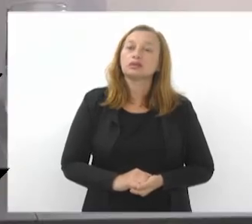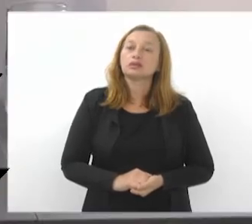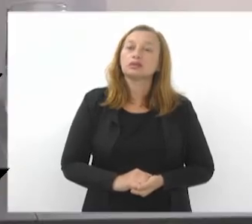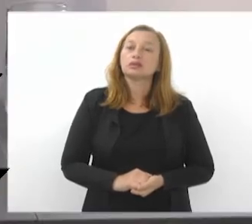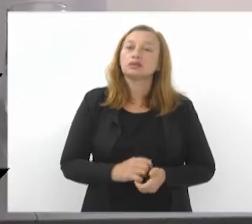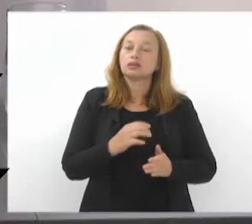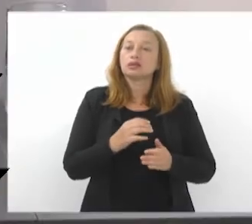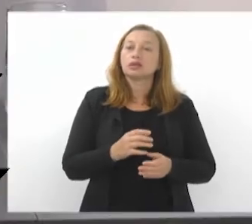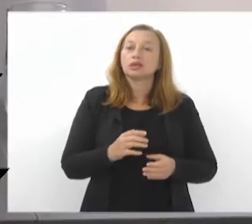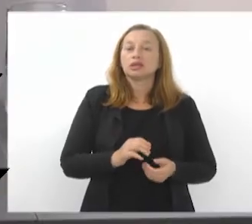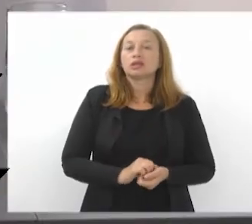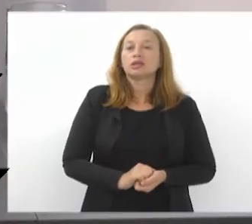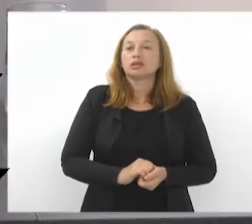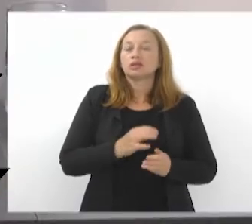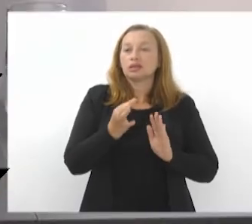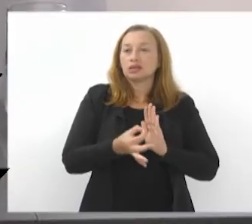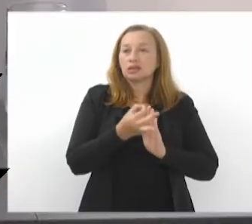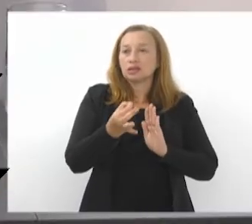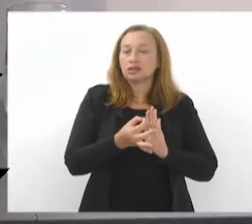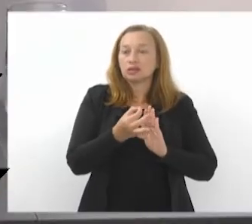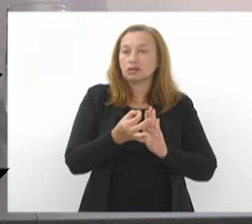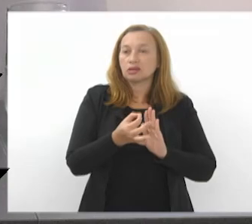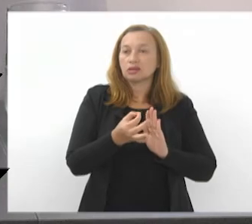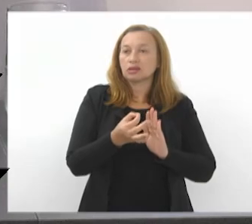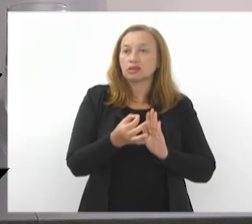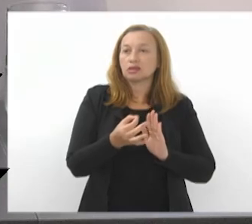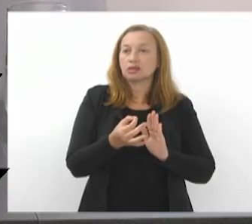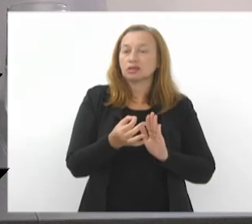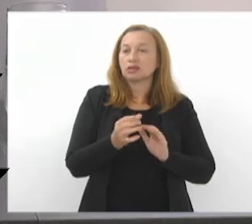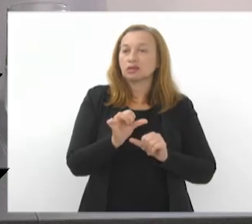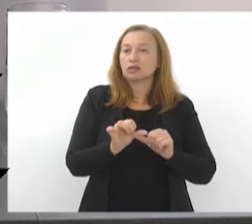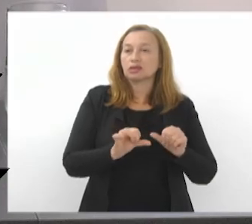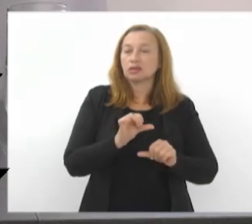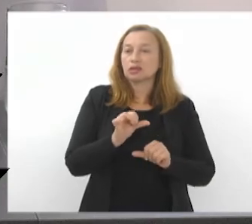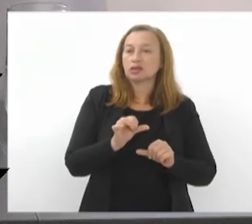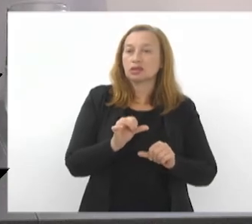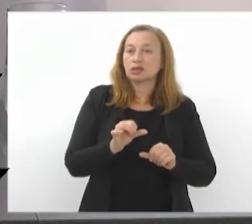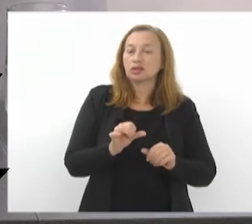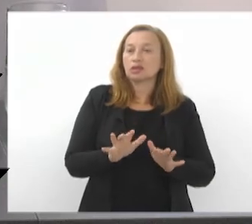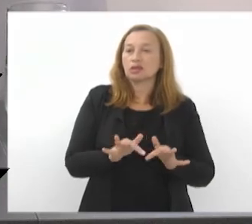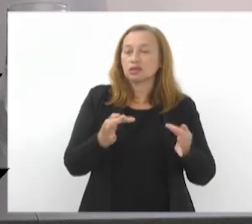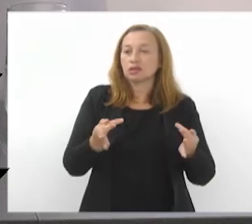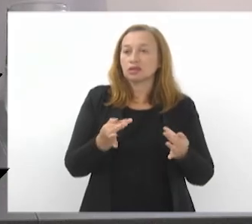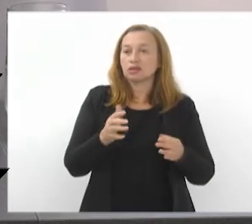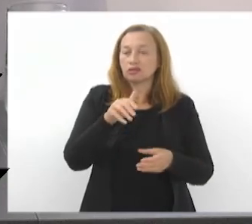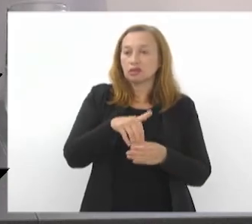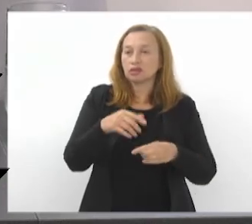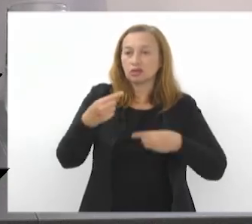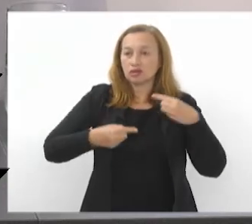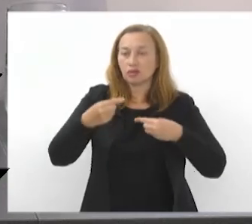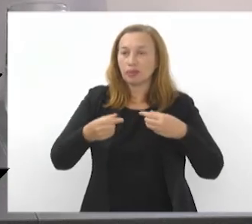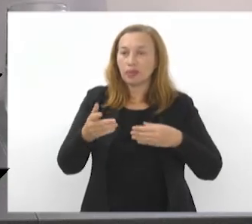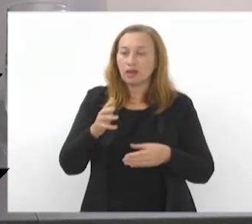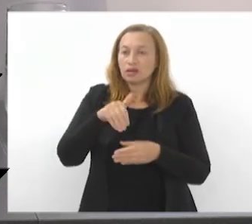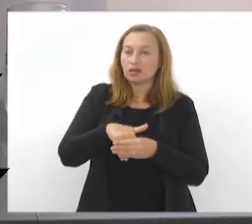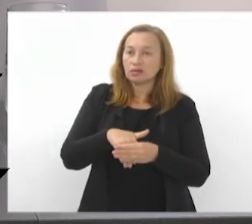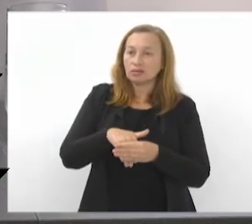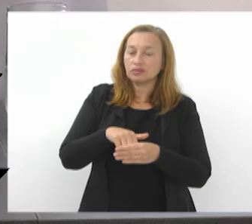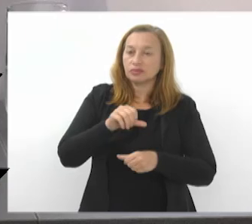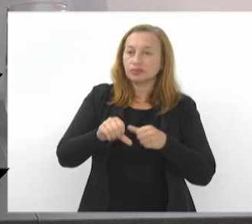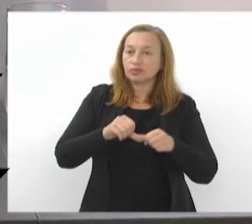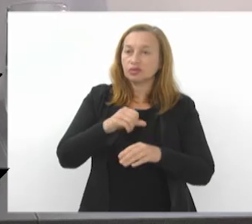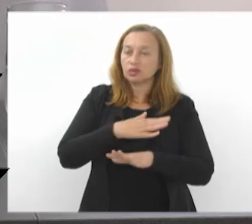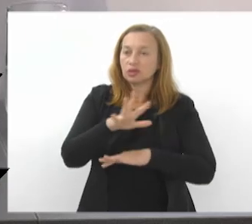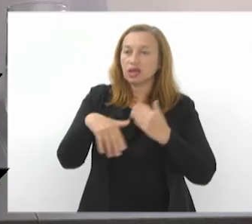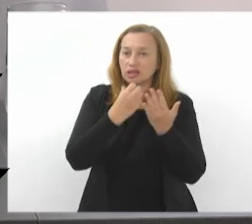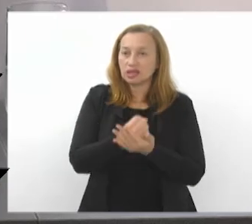deputada Érica, alterado para indicação simples. Encerrada a discussão. Em votação, o parecer alterado. Os senhores que